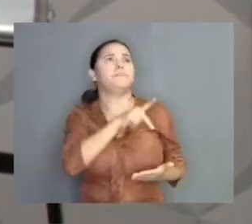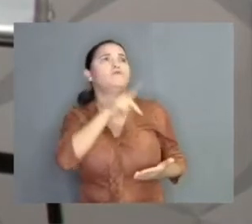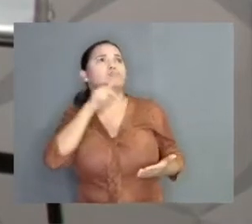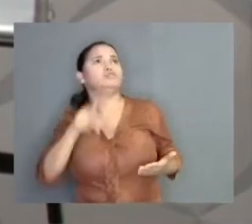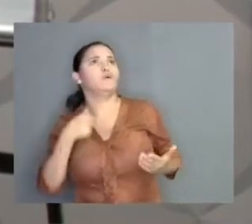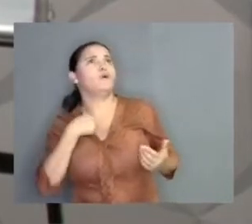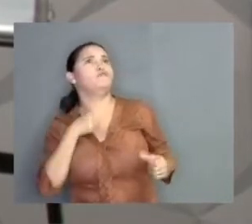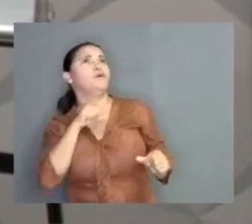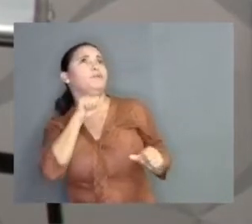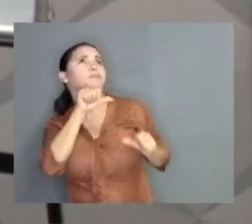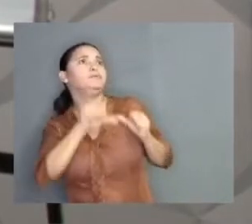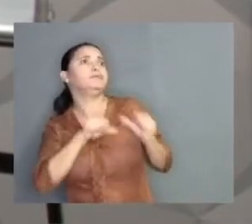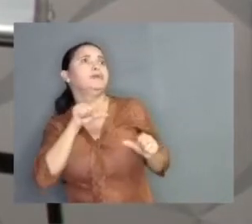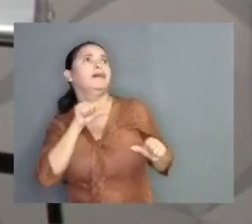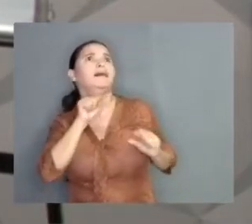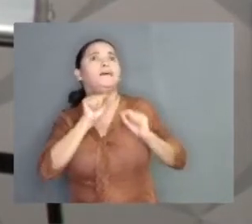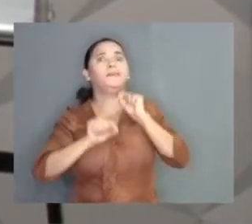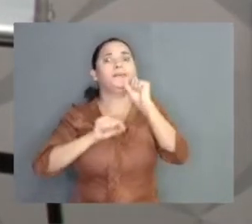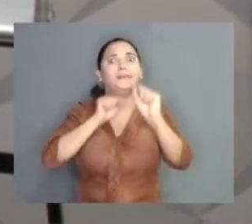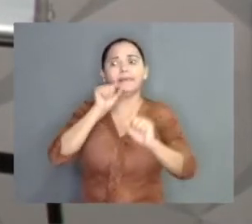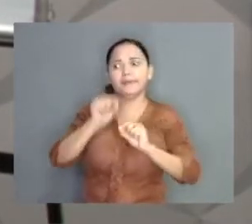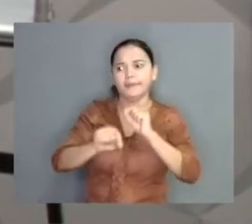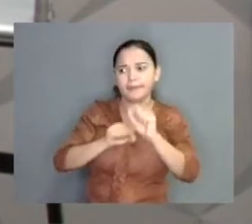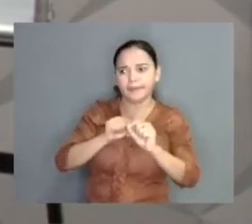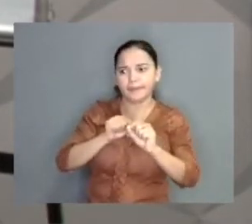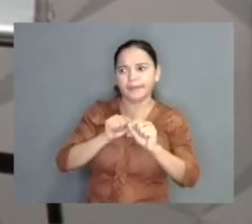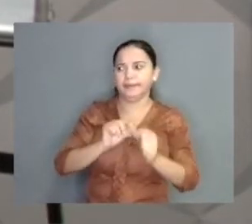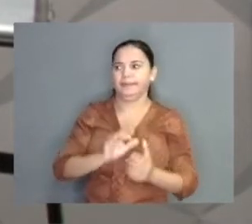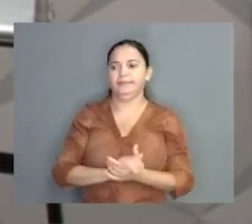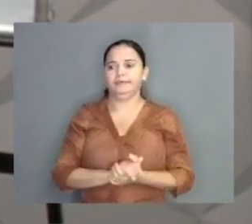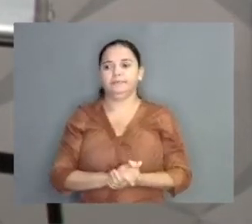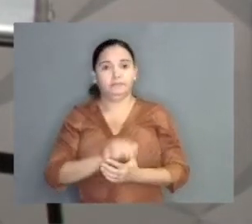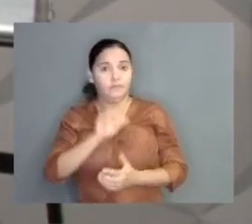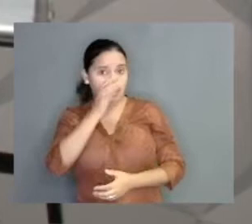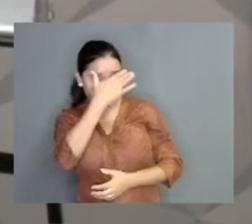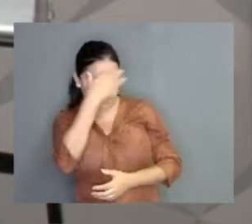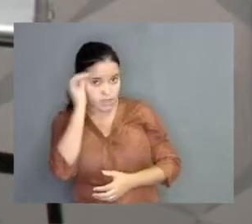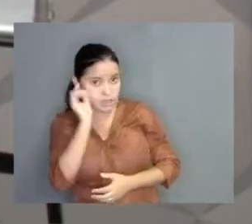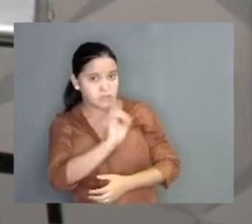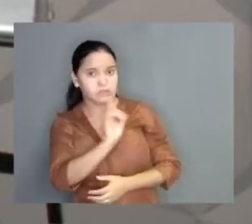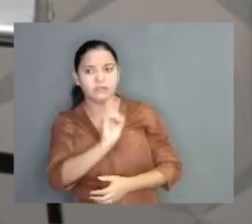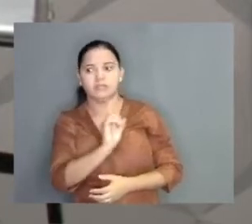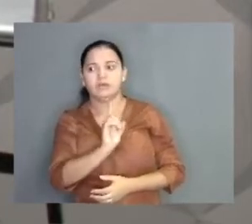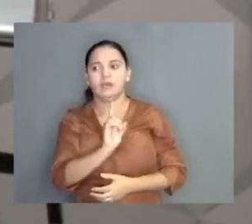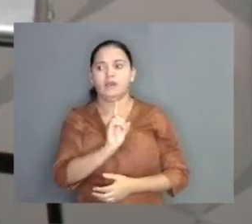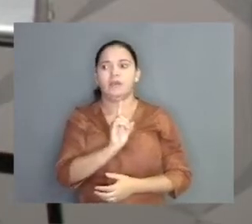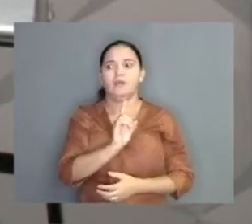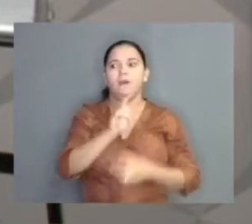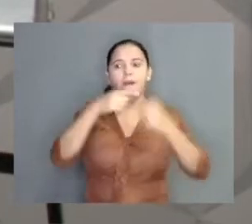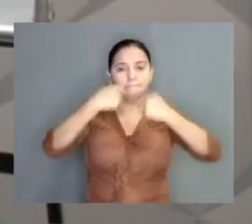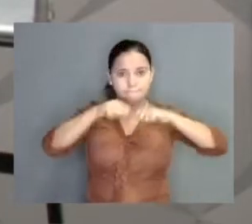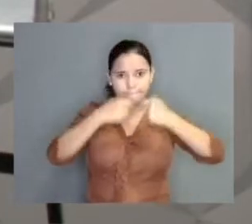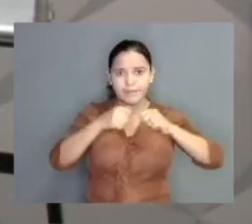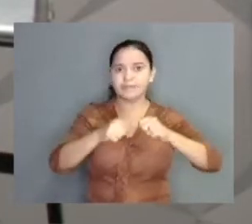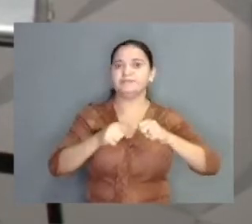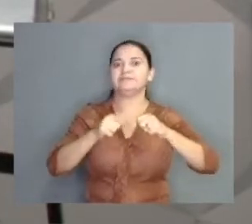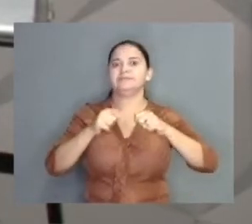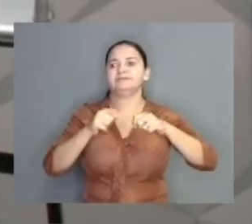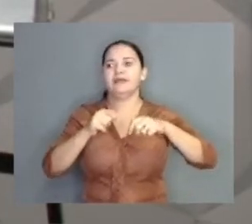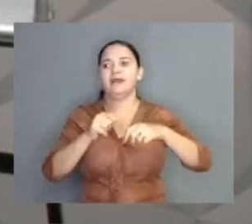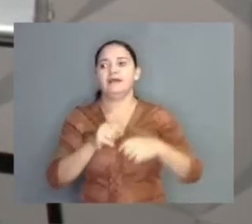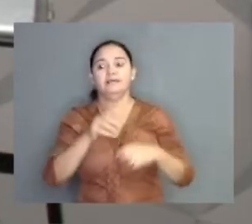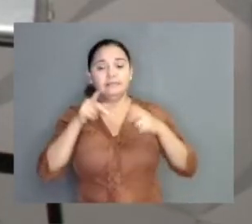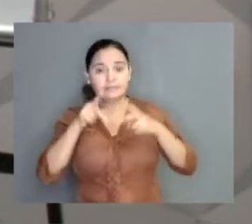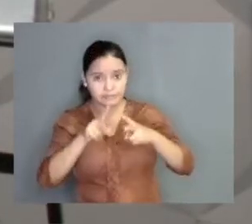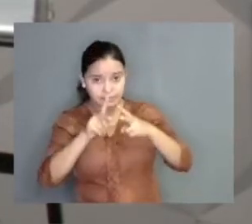esquece do detalhe. Todo número que não apresenta denominador tem 1 na parte de baixo. Então,